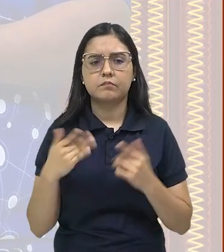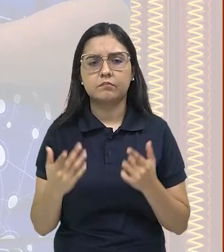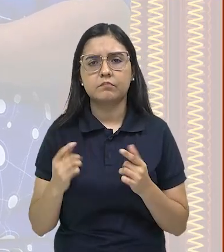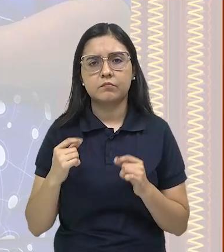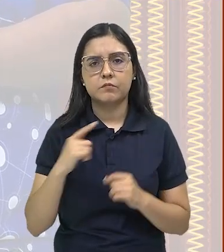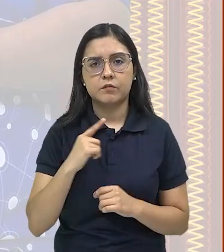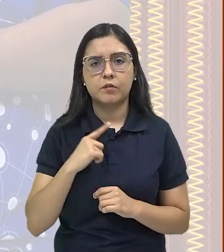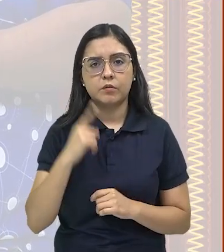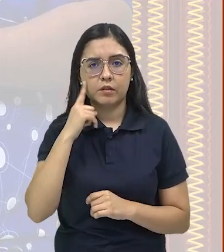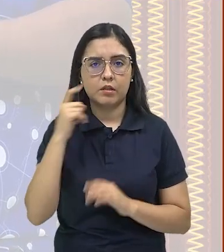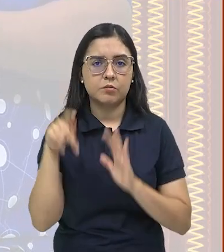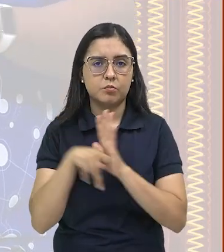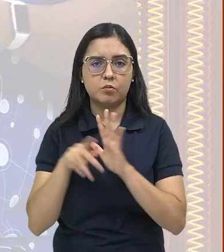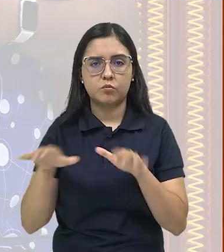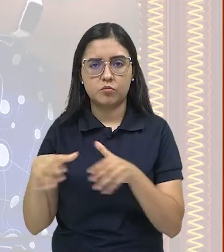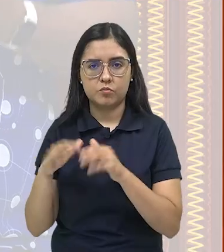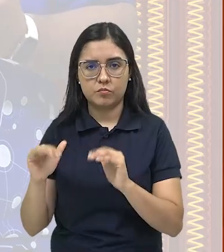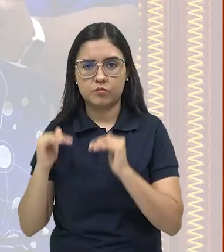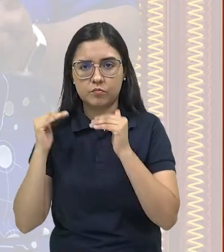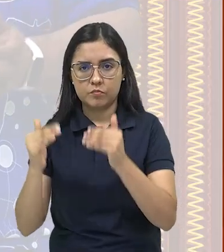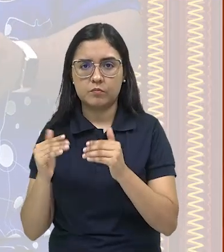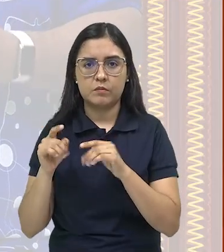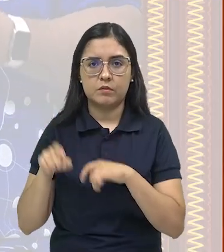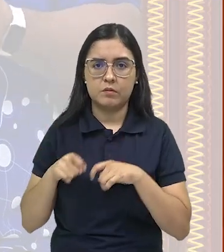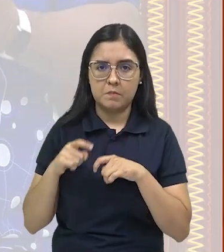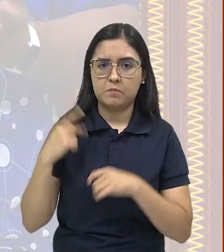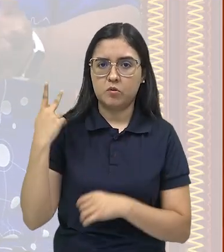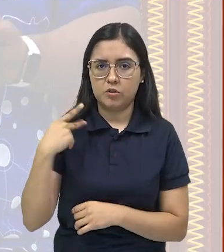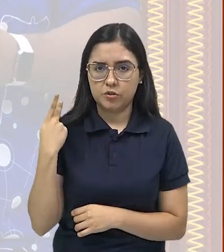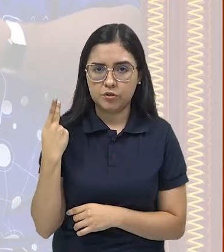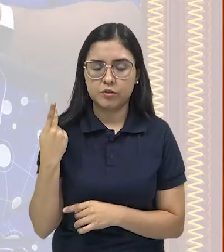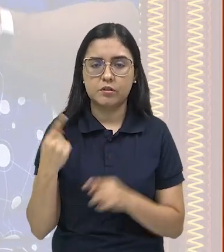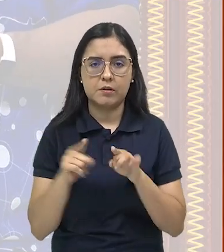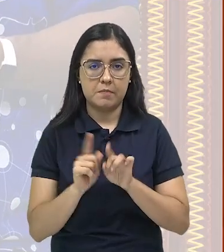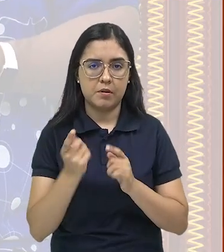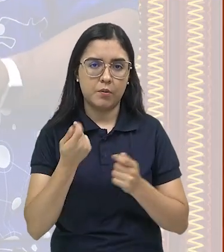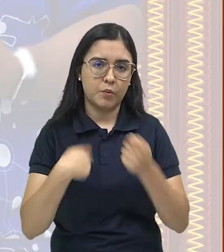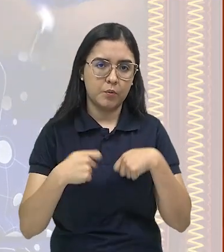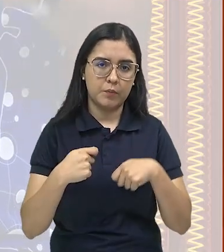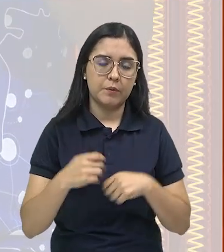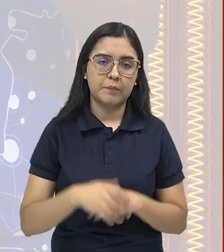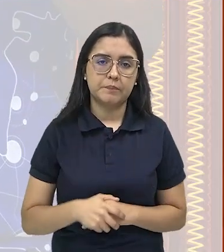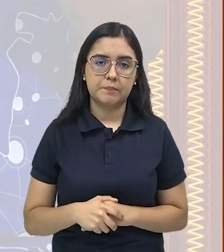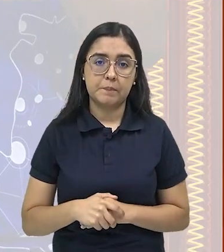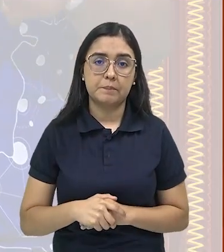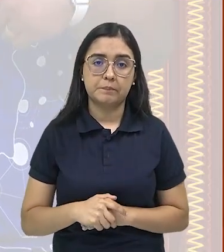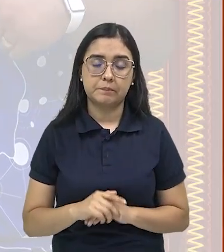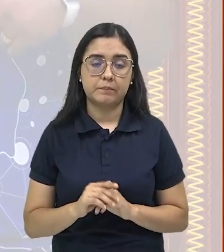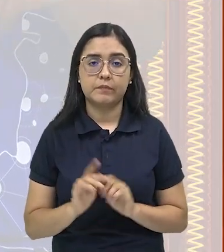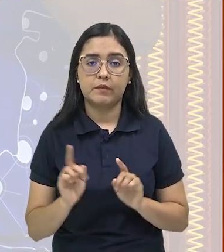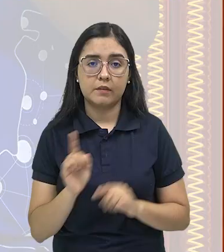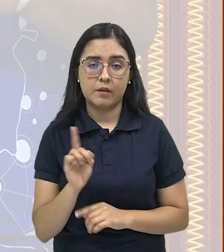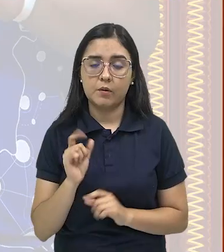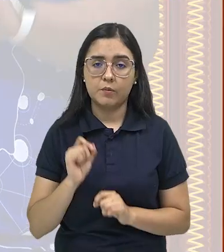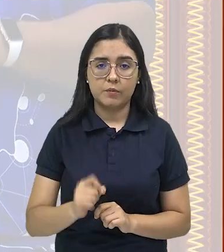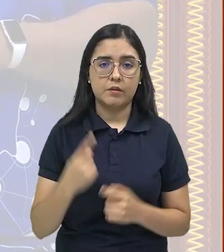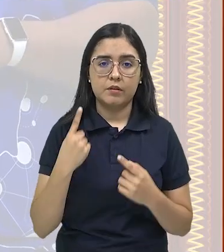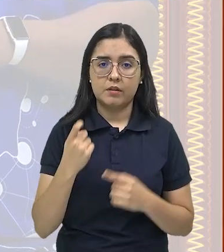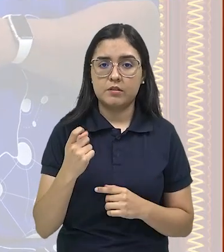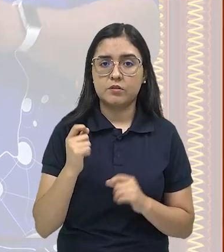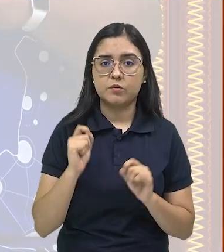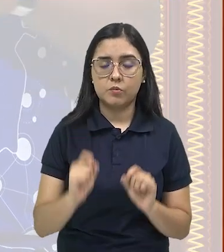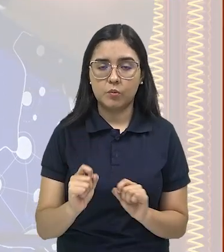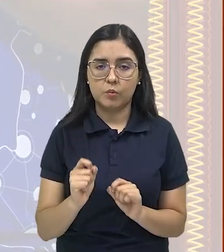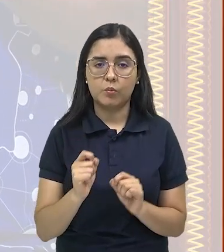ao interesse da elite, das elites agrárias, das elites políticas, das elites econômicas, menos os interesses dos indígenas e dos